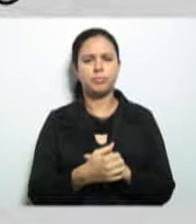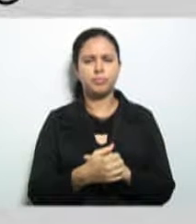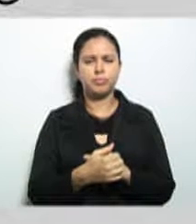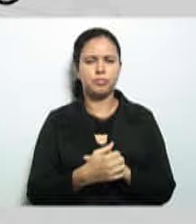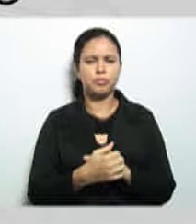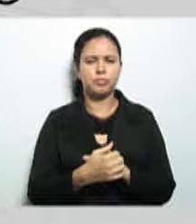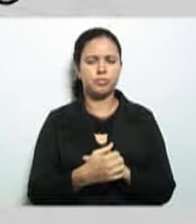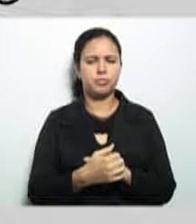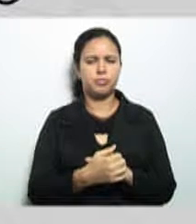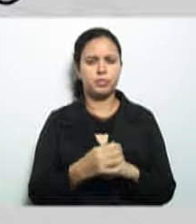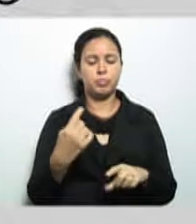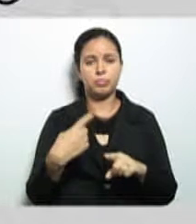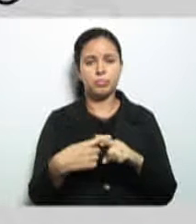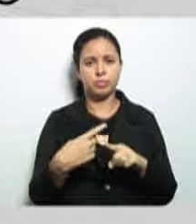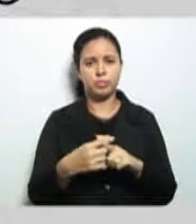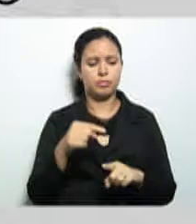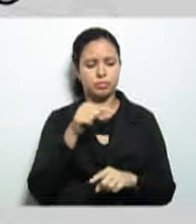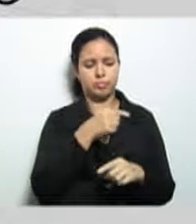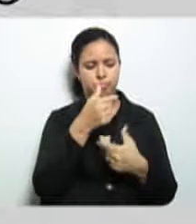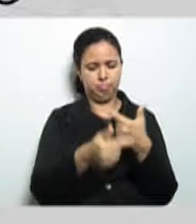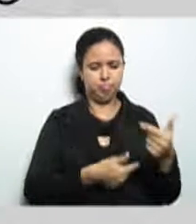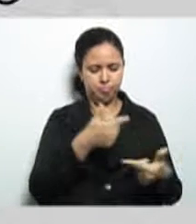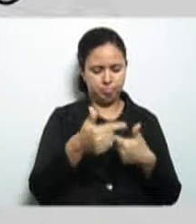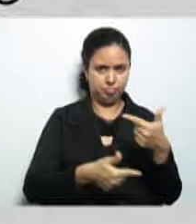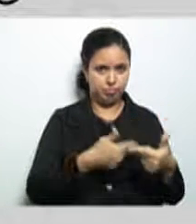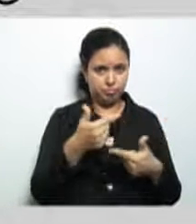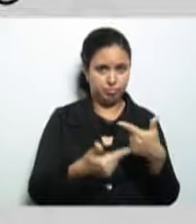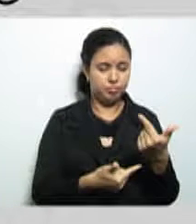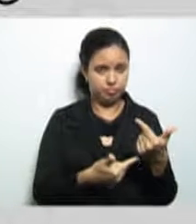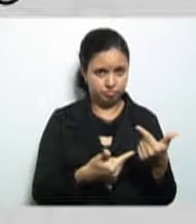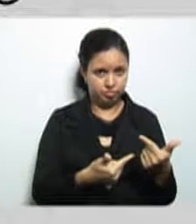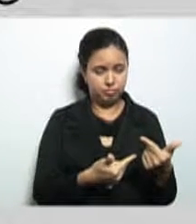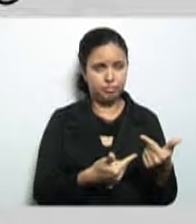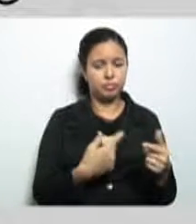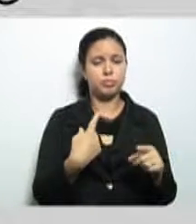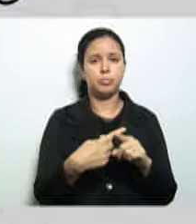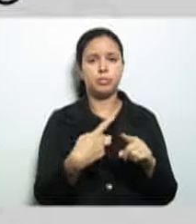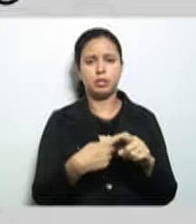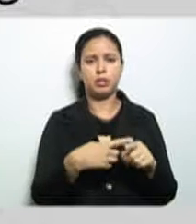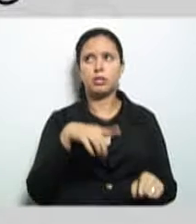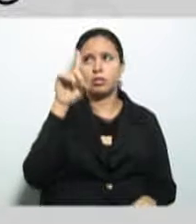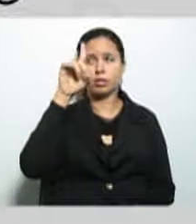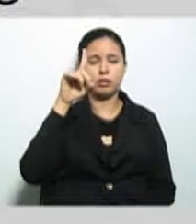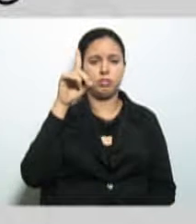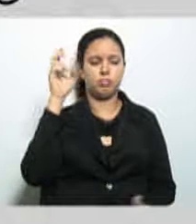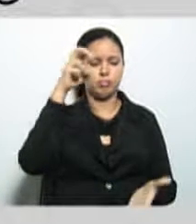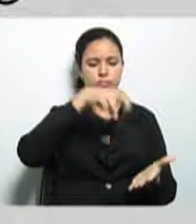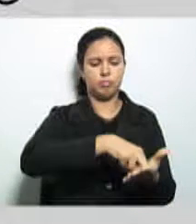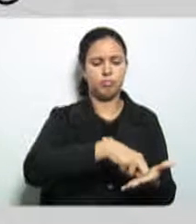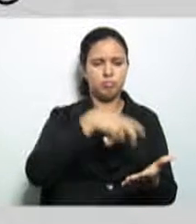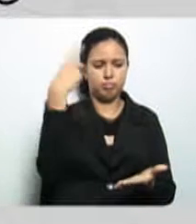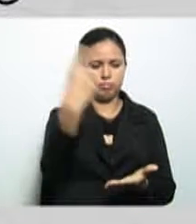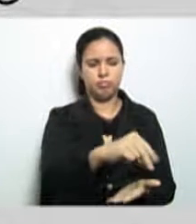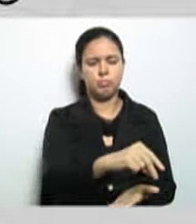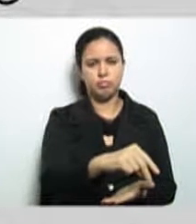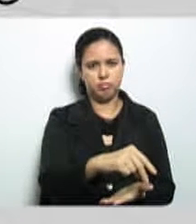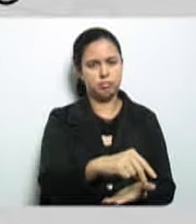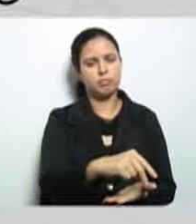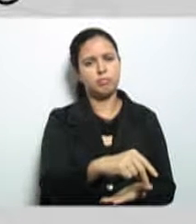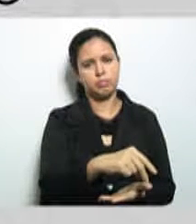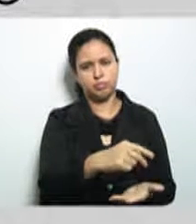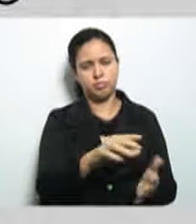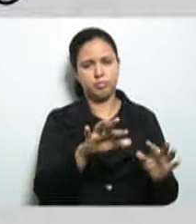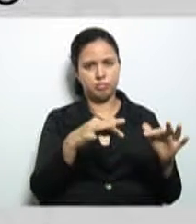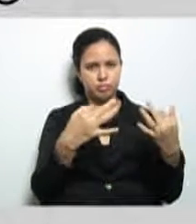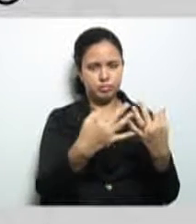Justificava-se que você trabalhar como camponês era porque Deus te fez assim para que você pagasse pelos pecados da sua família,